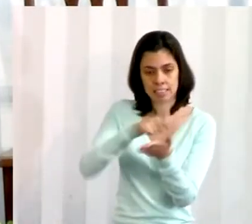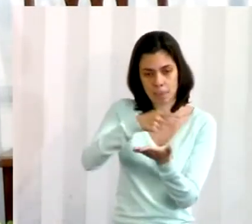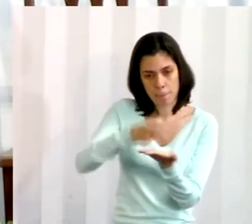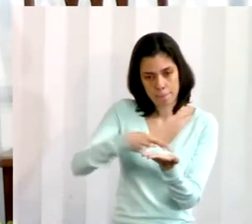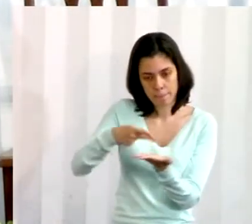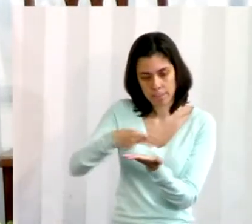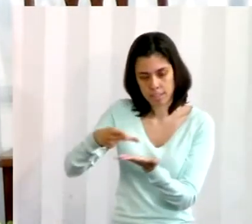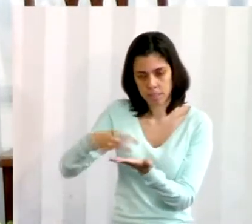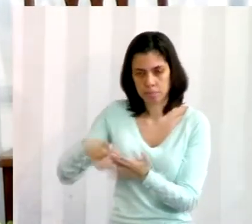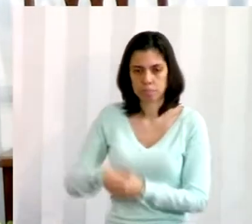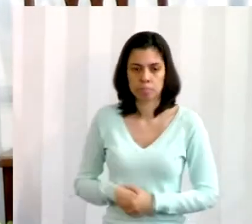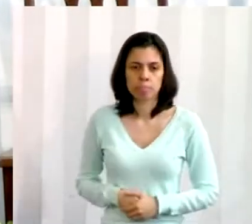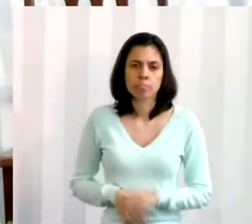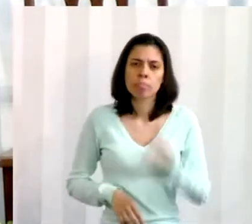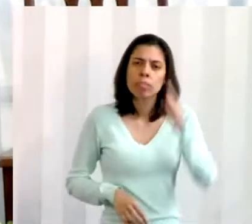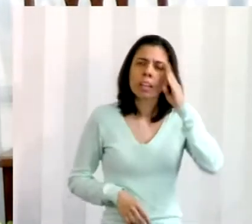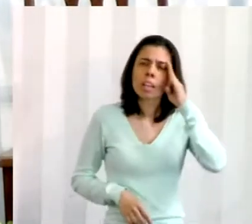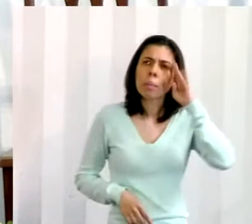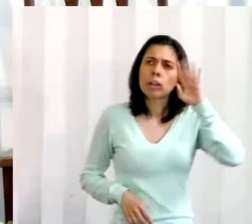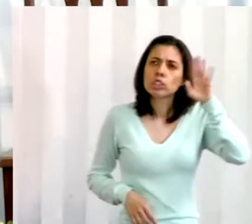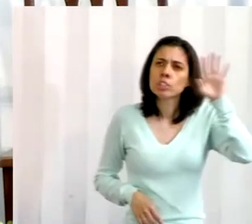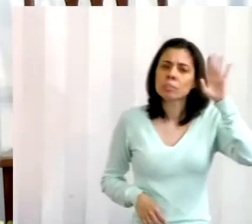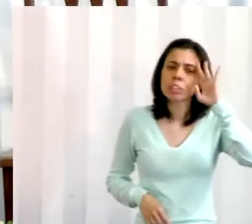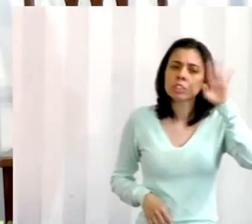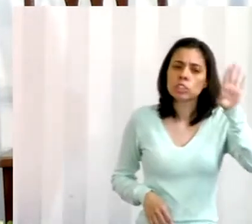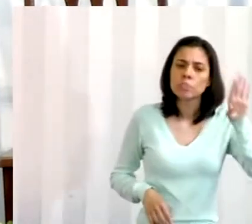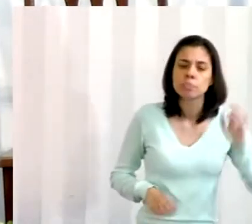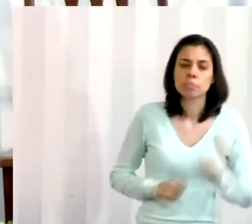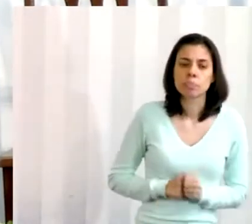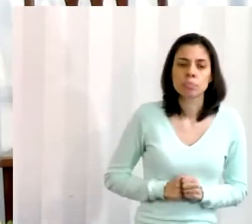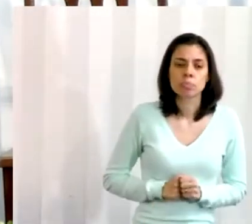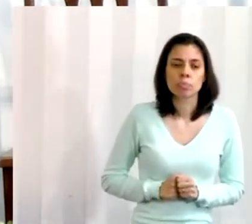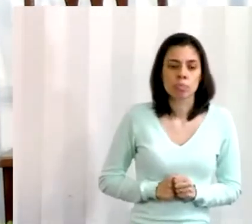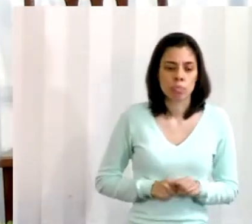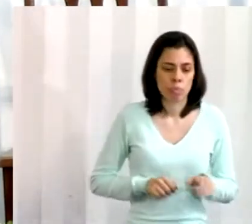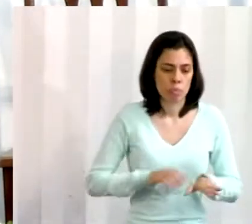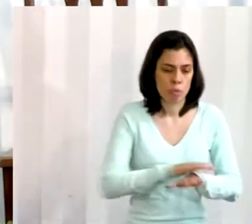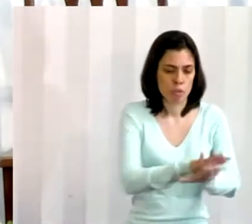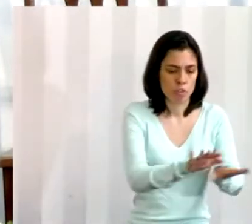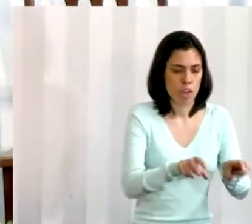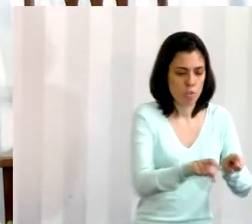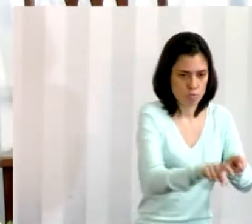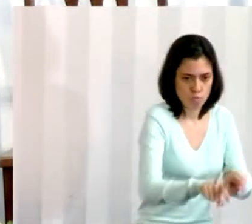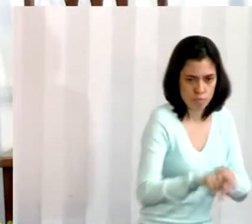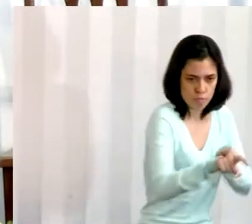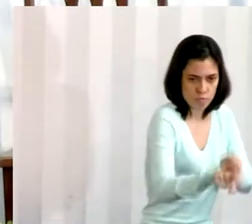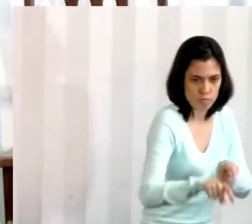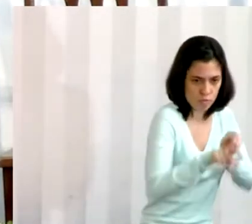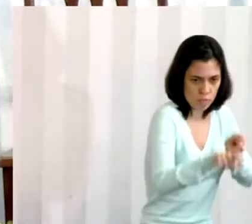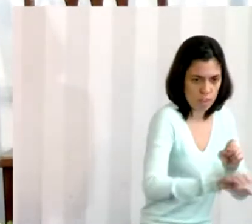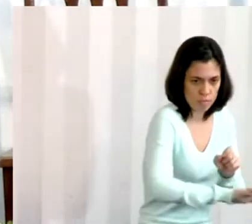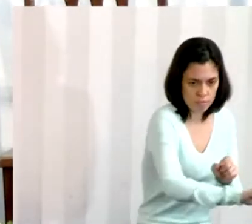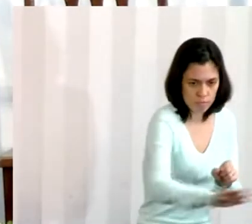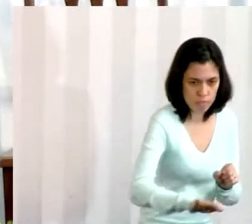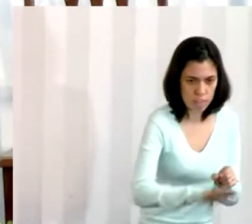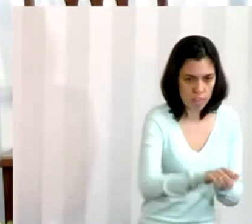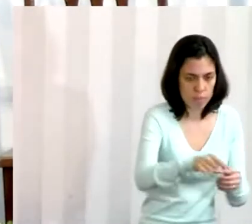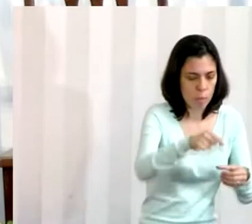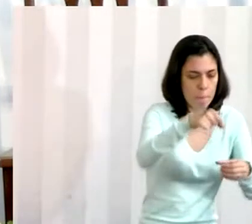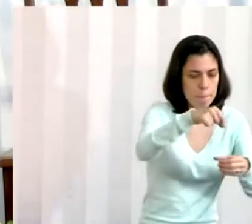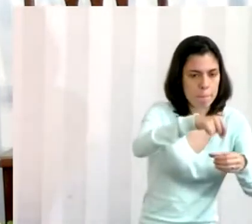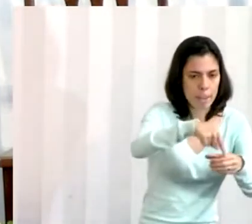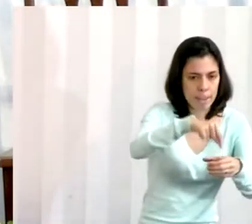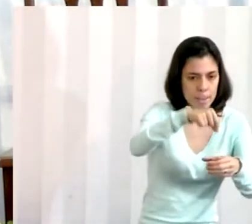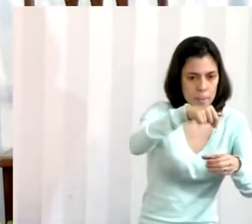Imaginem um campo e coloquem uma semente na terra. Uma semente de feijão, uma semente de alguma coisa que